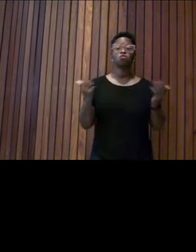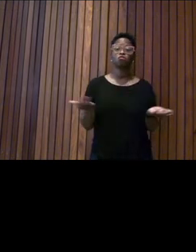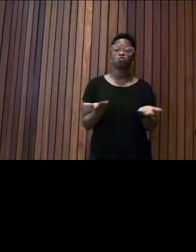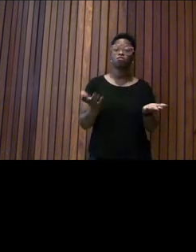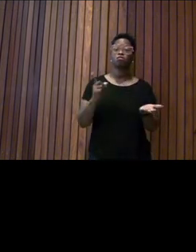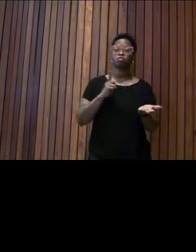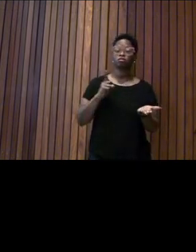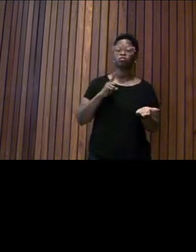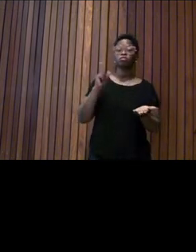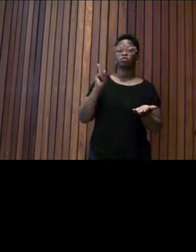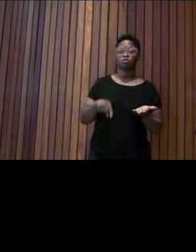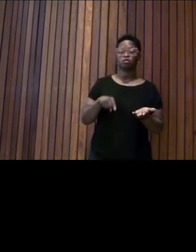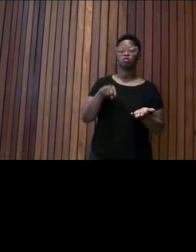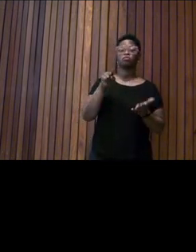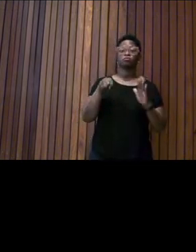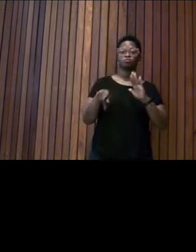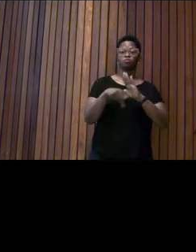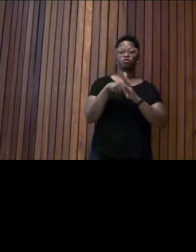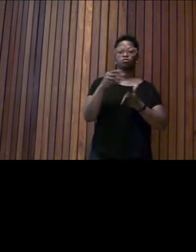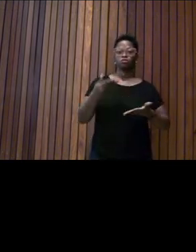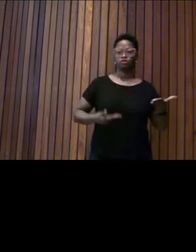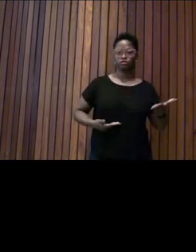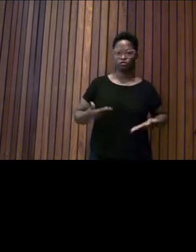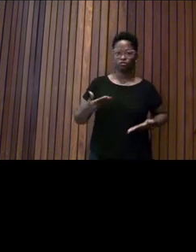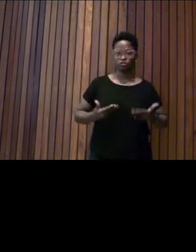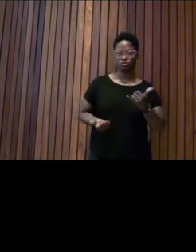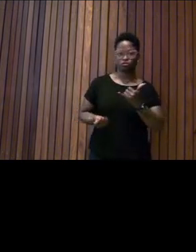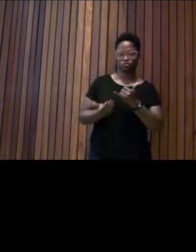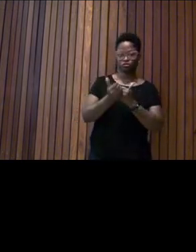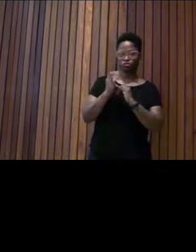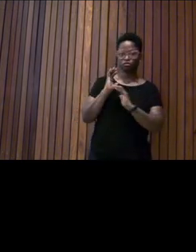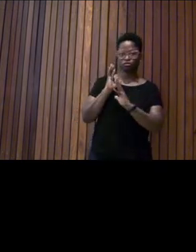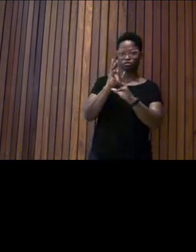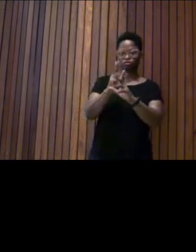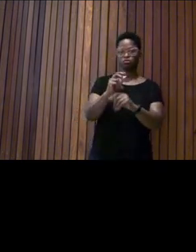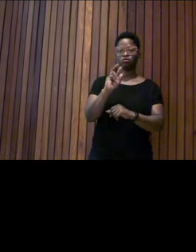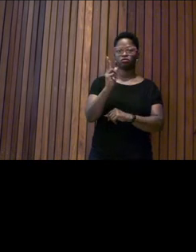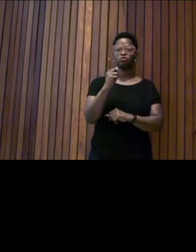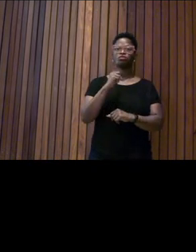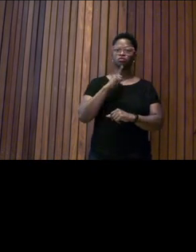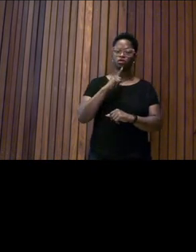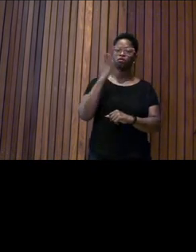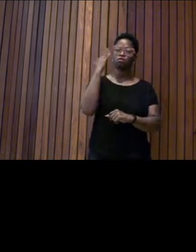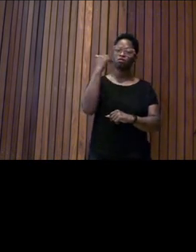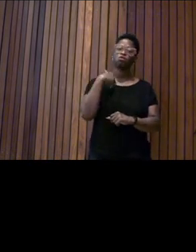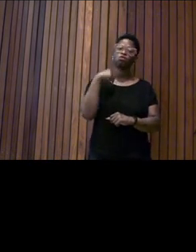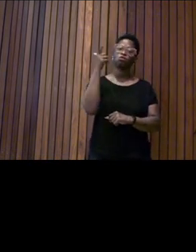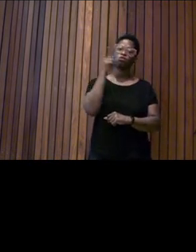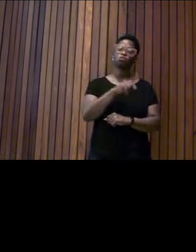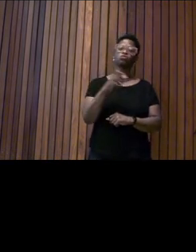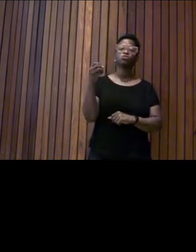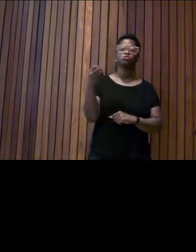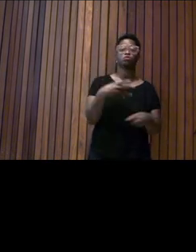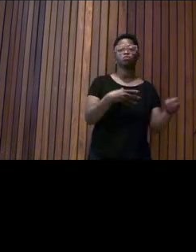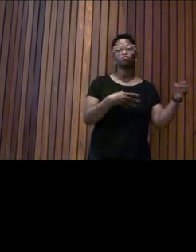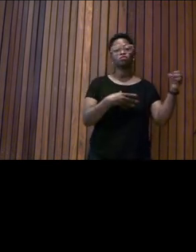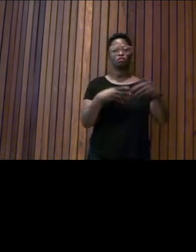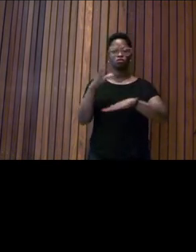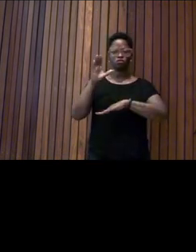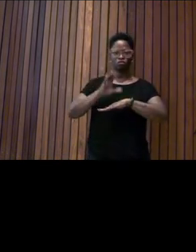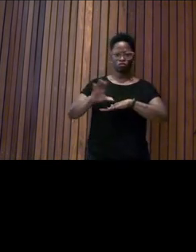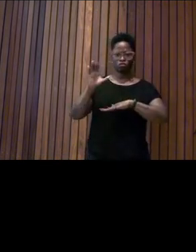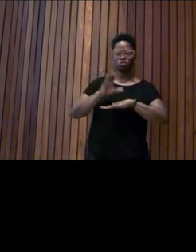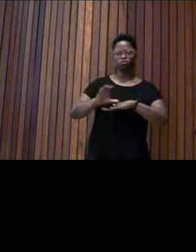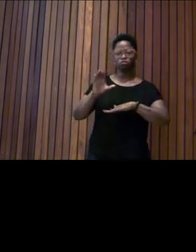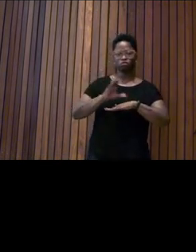o SEP, né, Serviço de Educação Patrimonial do Departamento de Patrimônio e História, continua, né, com muito sucesso, né, tocando e fazendo novos cursos, em particular,